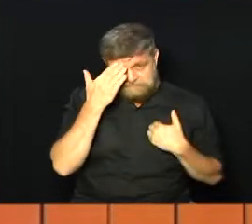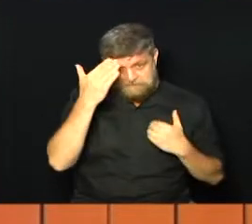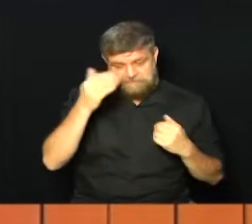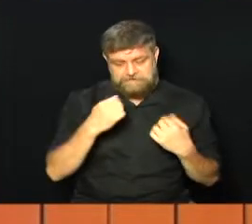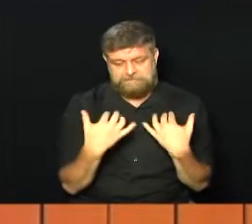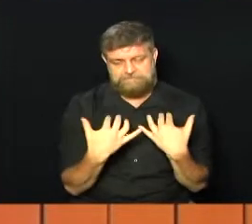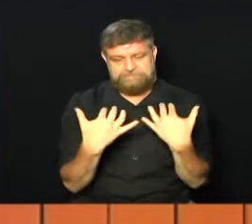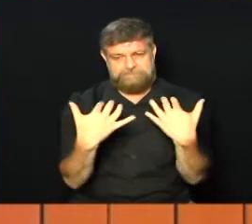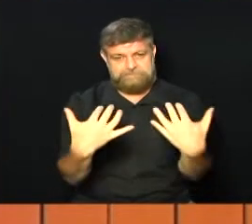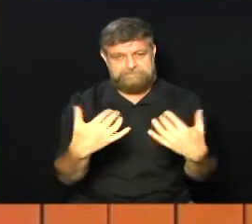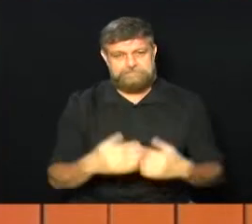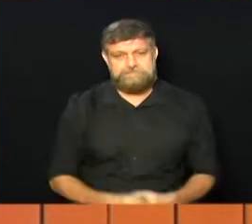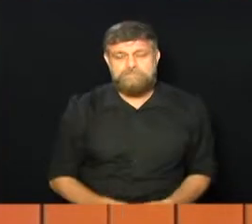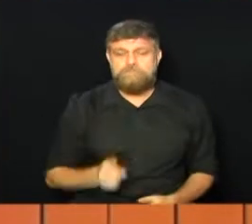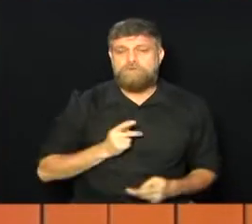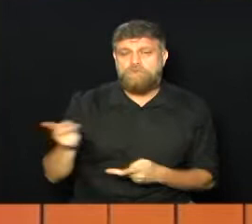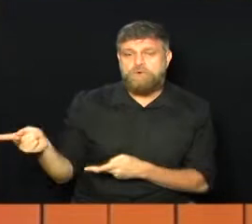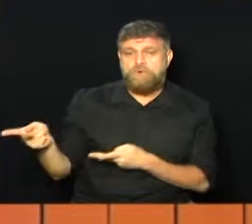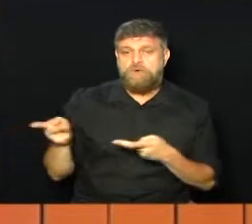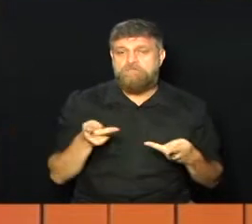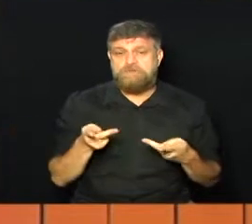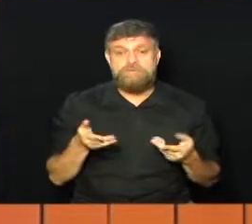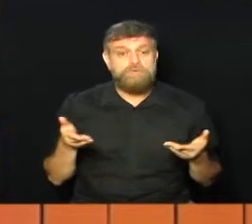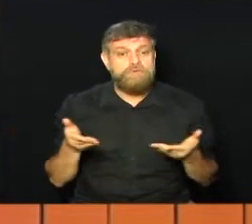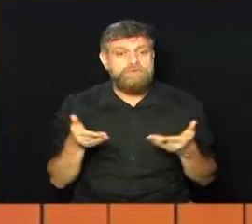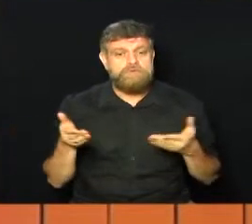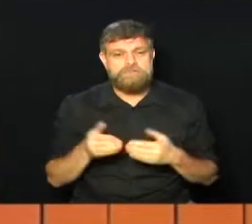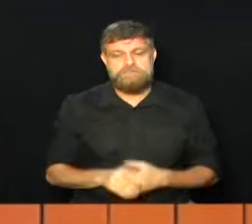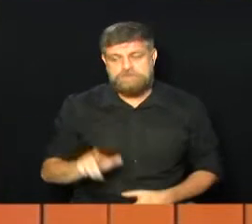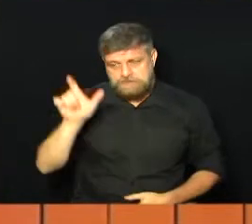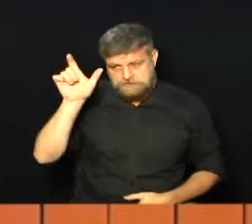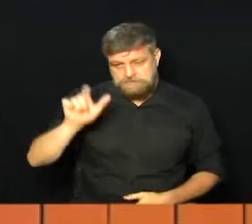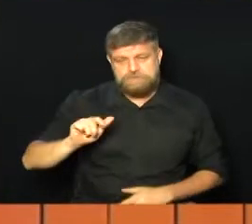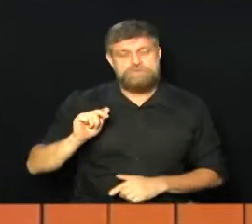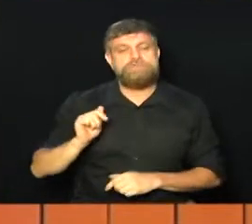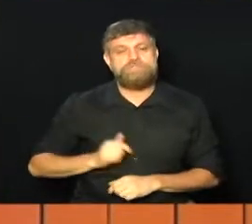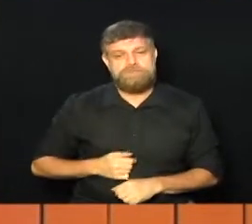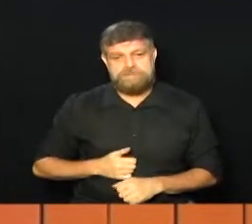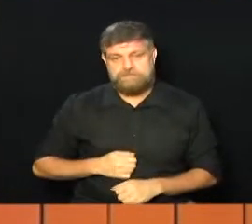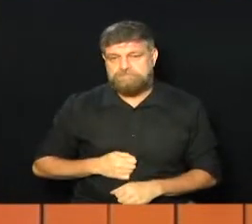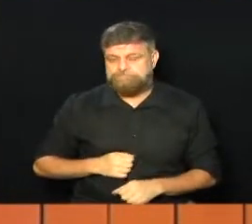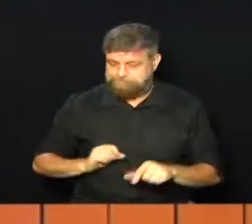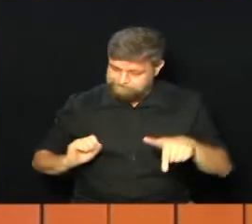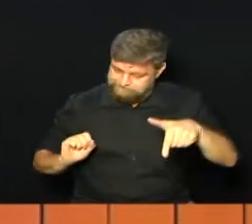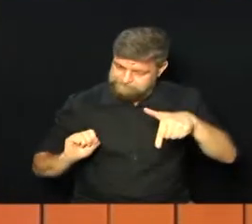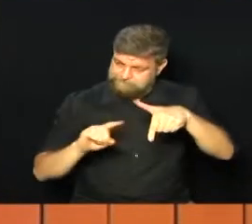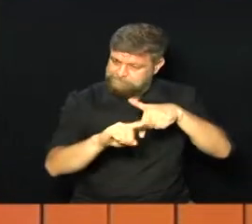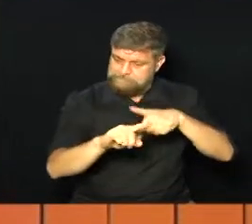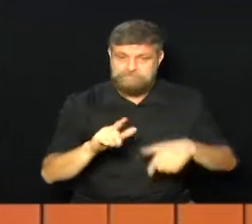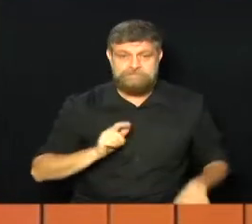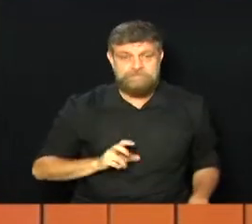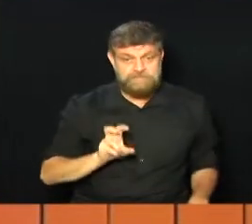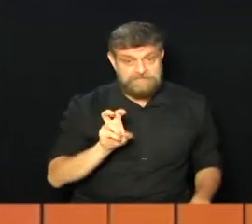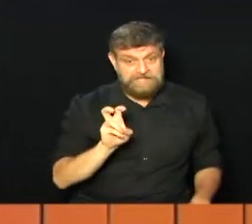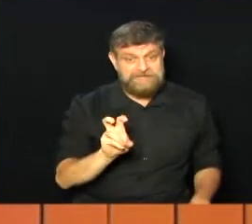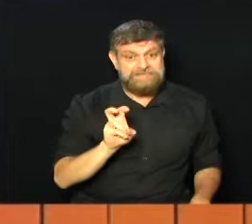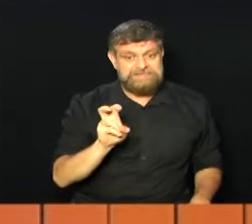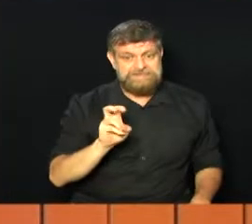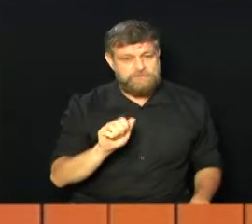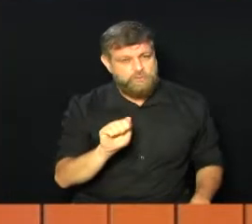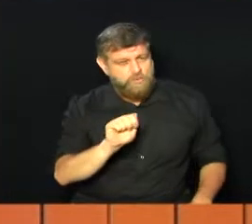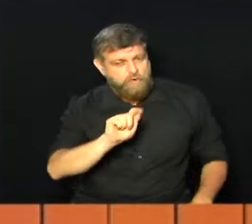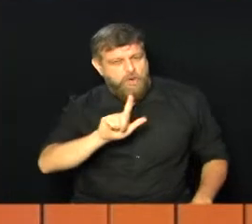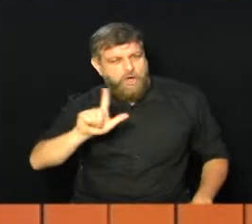audiência. E o meu convidado de hoje foi atacante e artilheiro, viu? Chegou a marcar 5 gols em uma